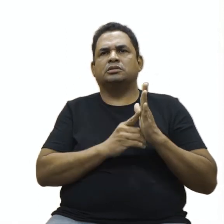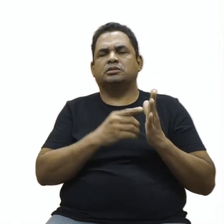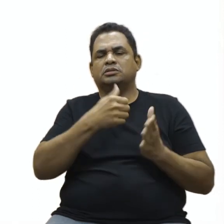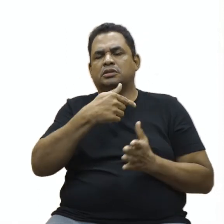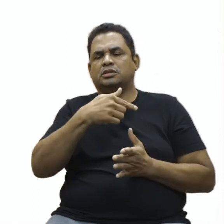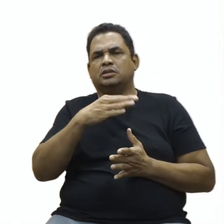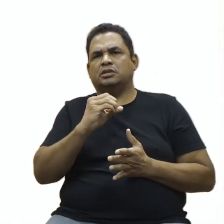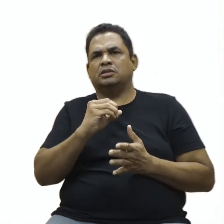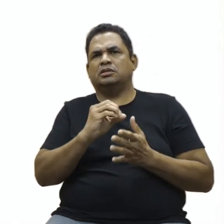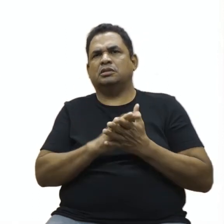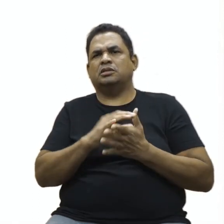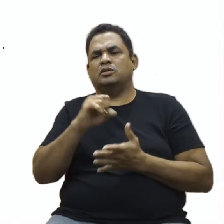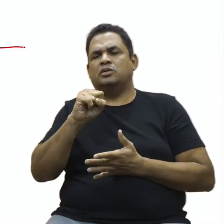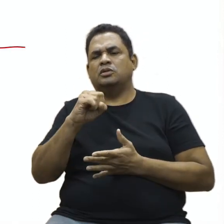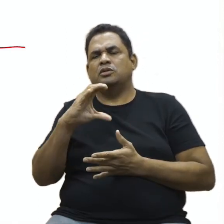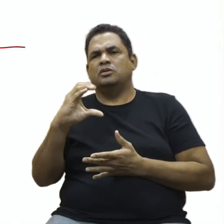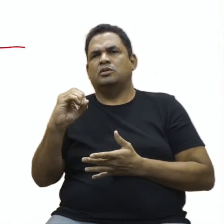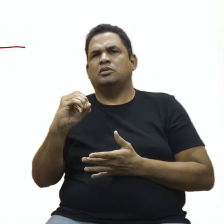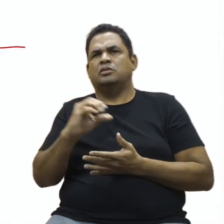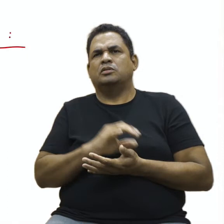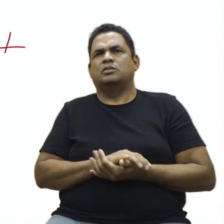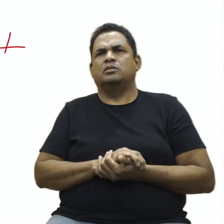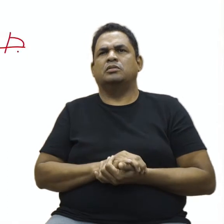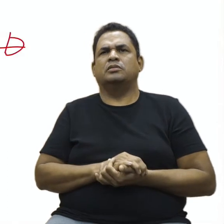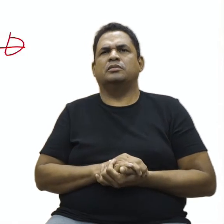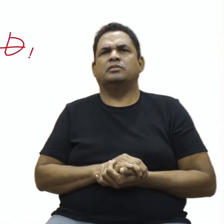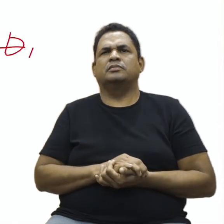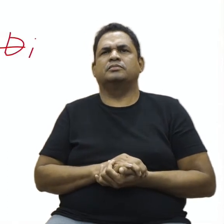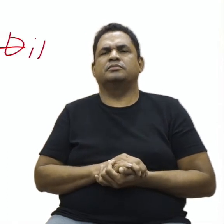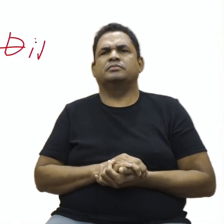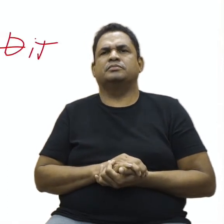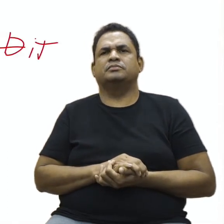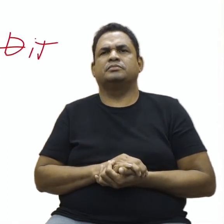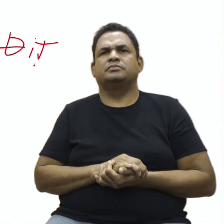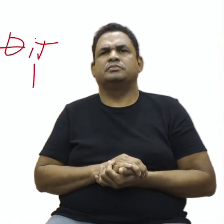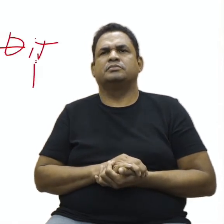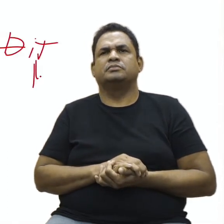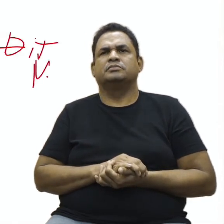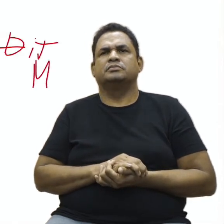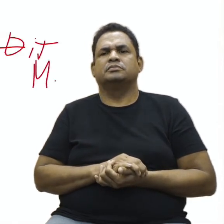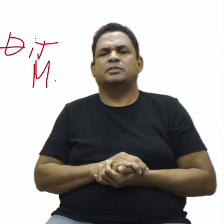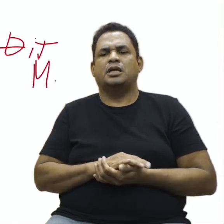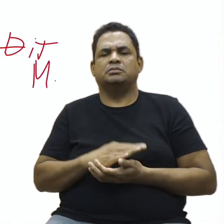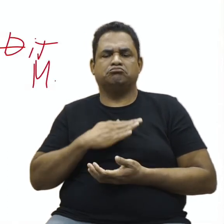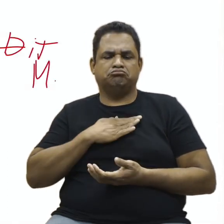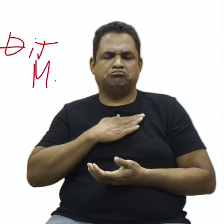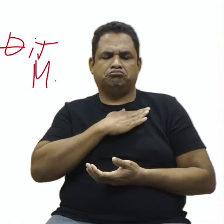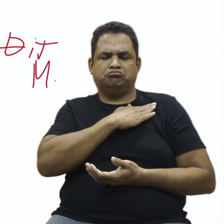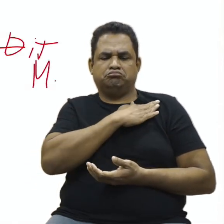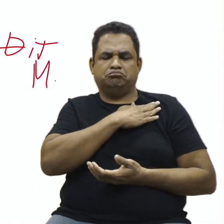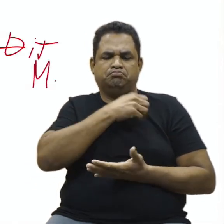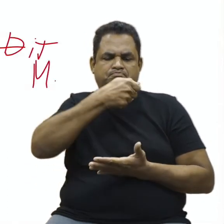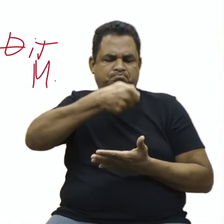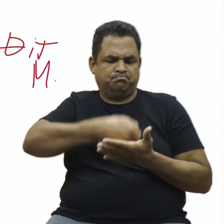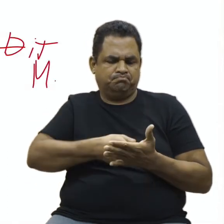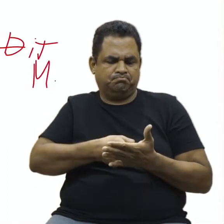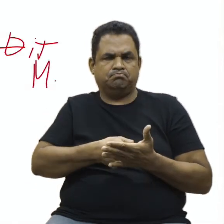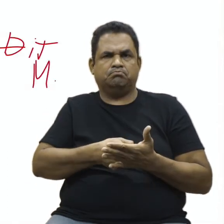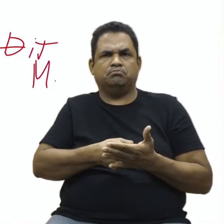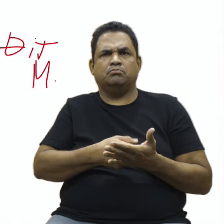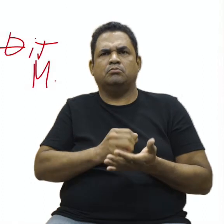décadas foram essas, galera? Aqui, ó. Foi da ditadura militar. Só para que vocês